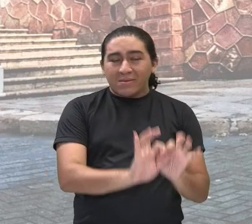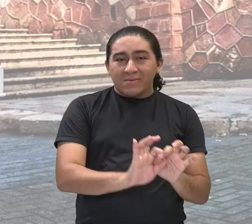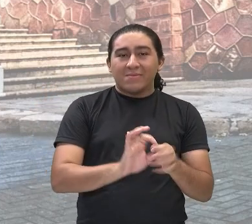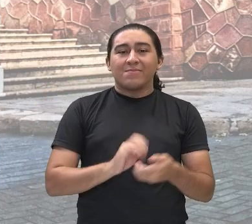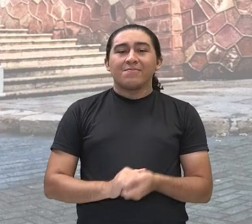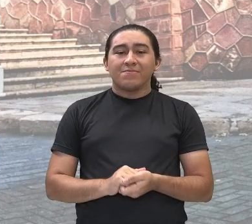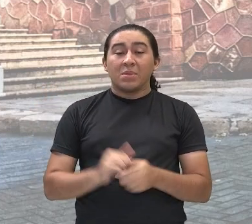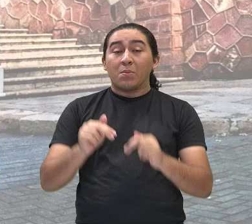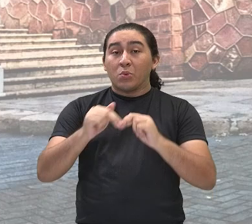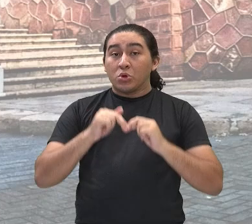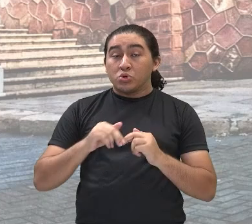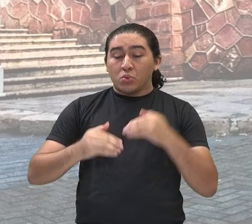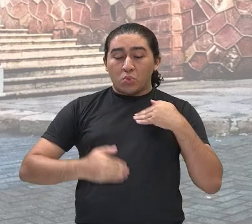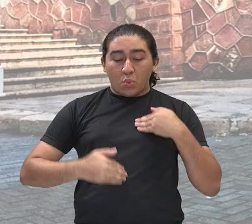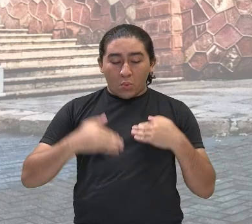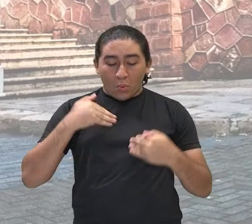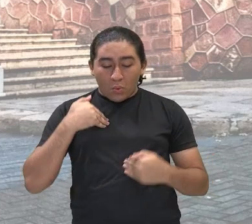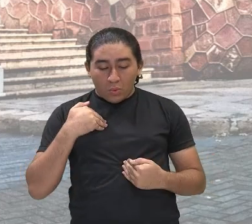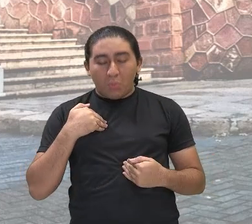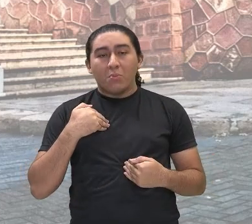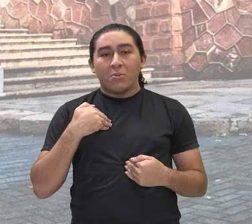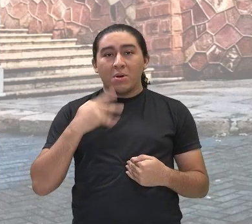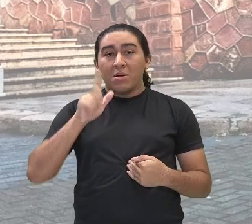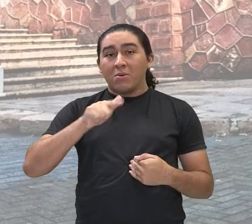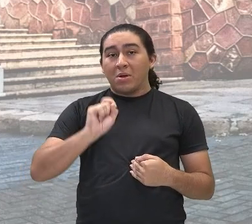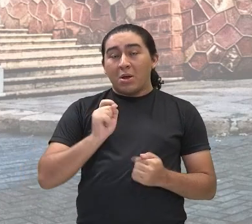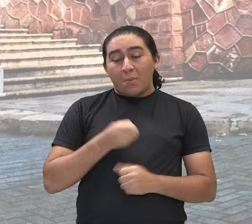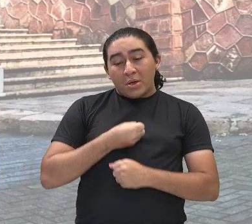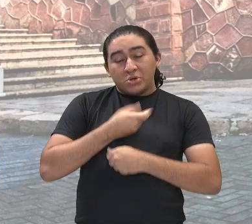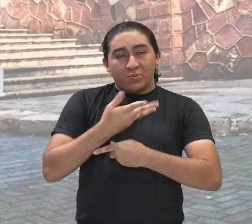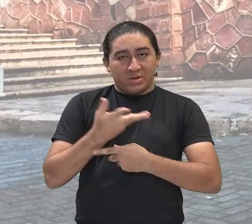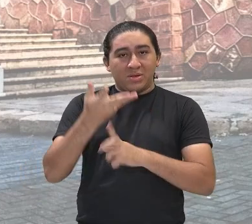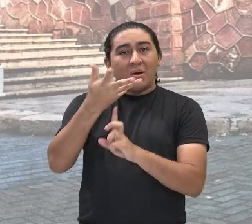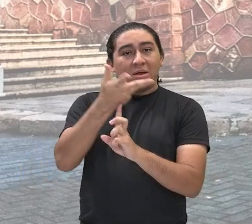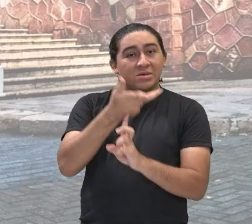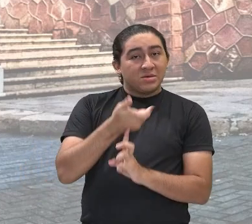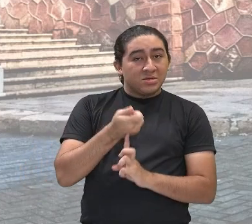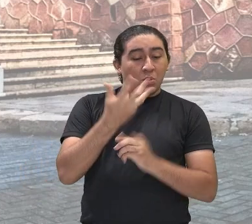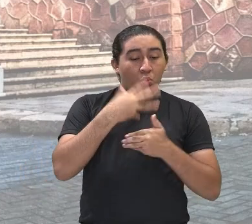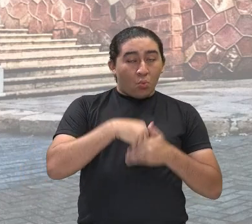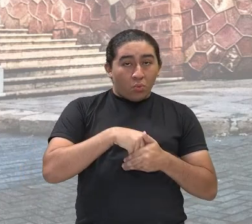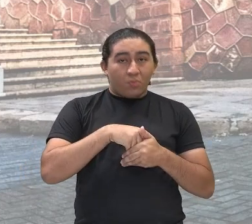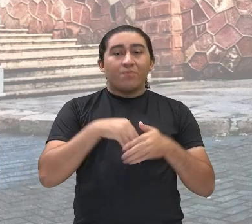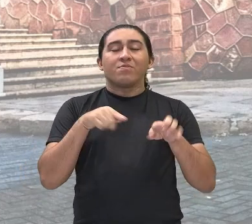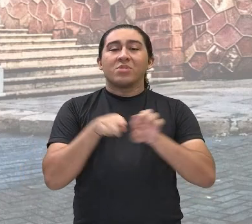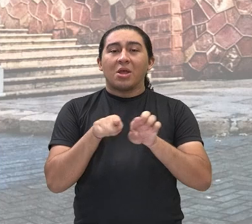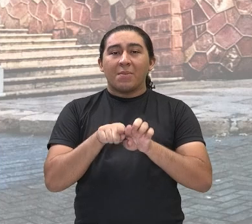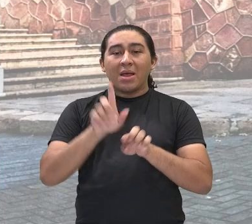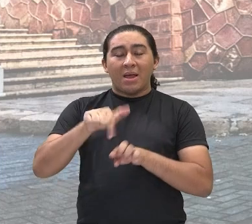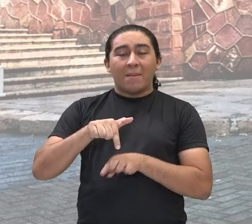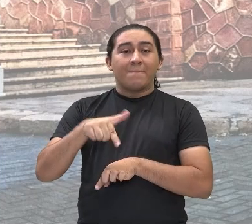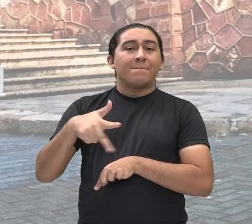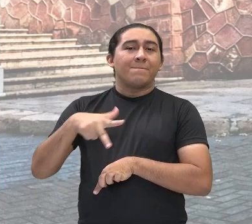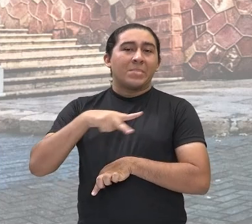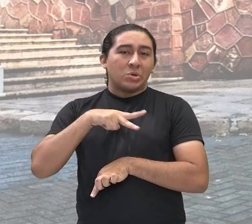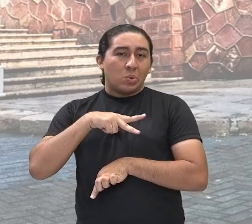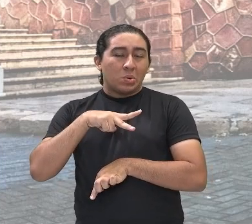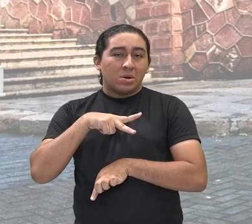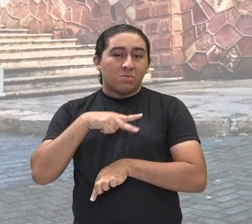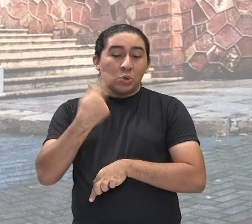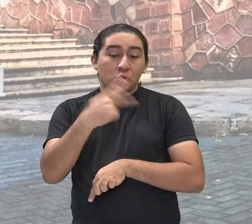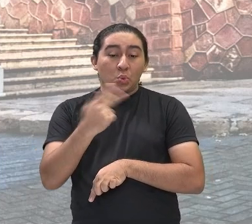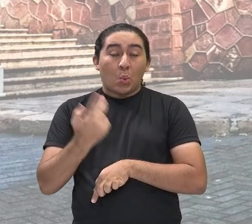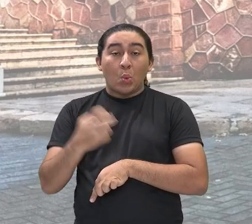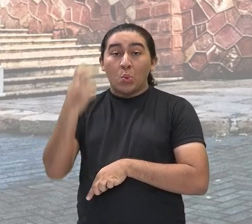esse corpo, ele é toda uma produção artística e ele é a sua própria cultura.